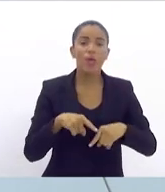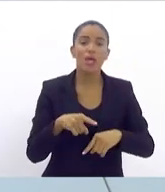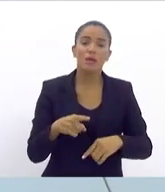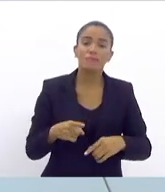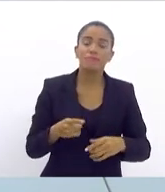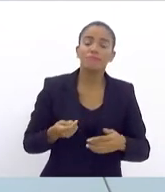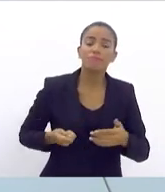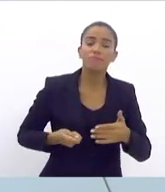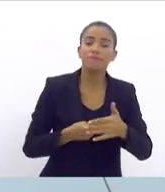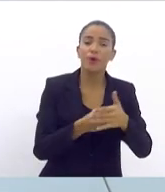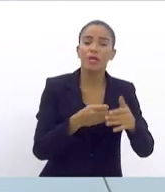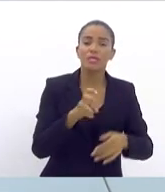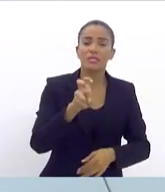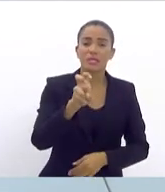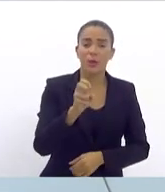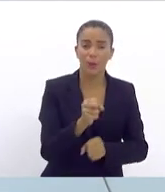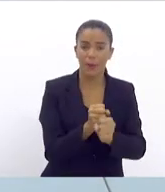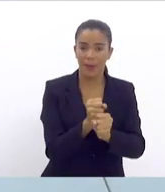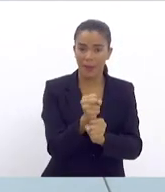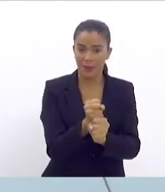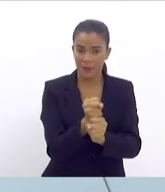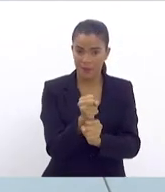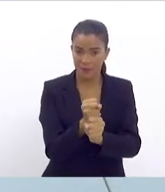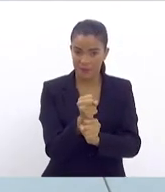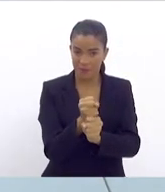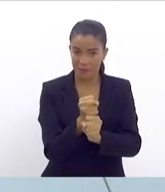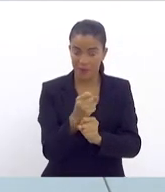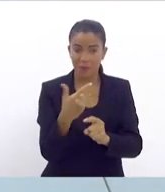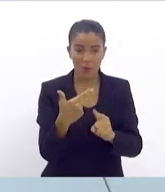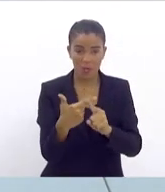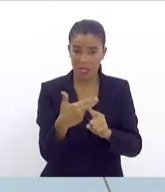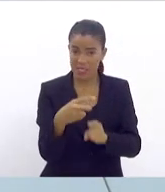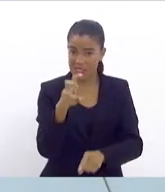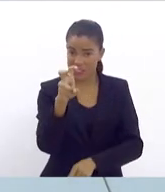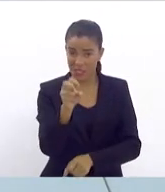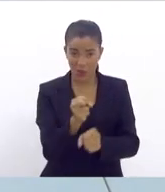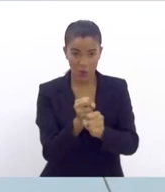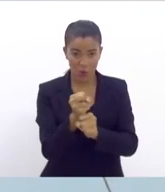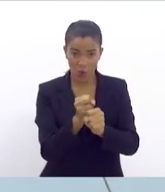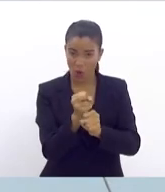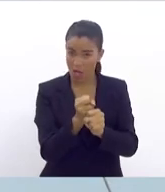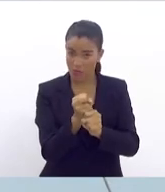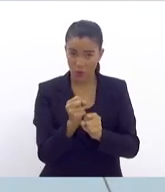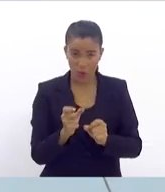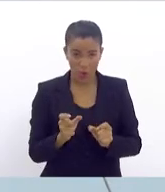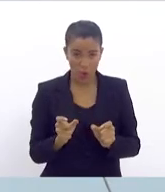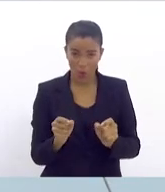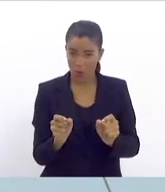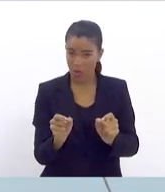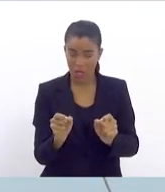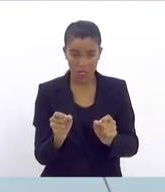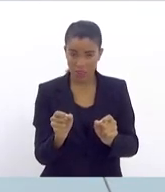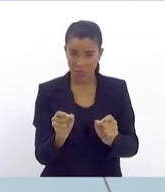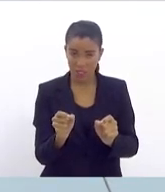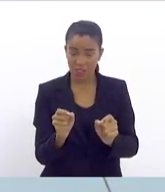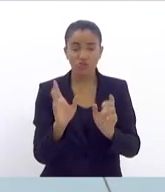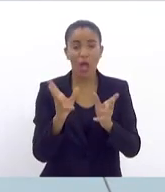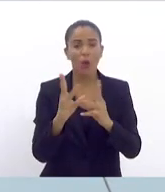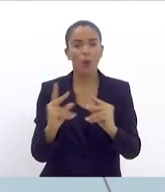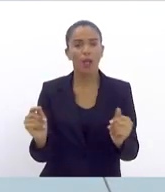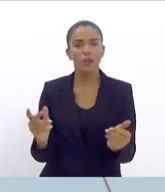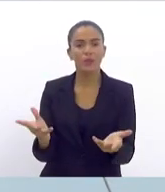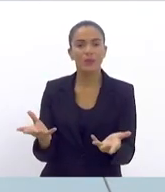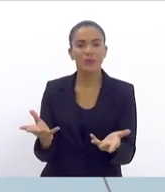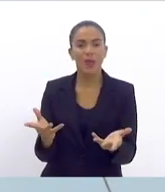5 anos. Porque se não reincidir os 5 anos, você estaria curado. Aí você tem que combinar